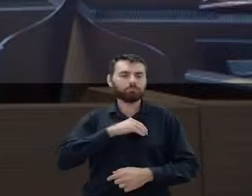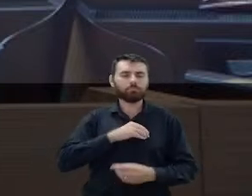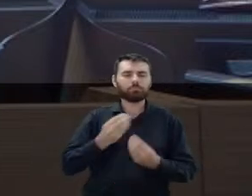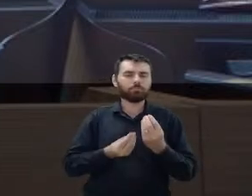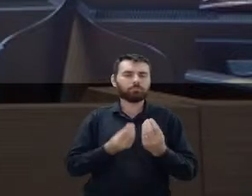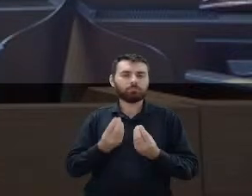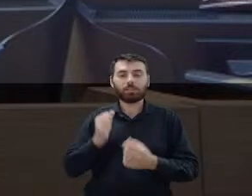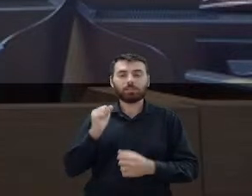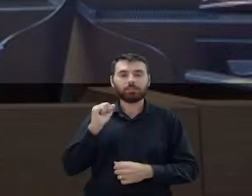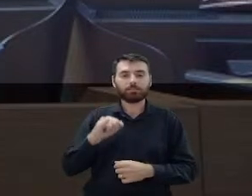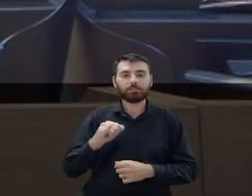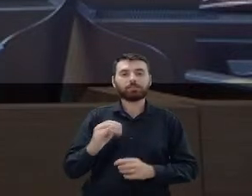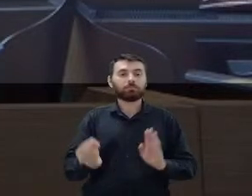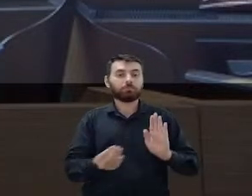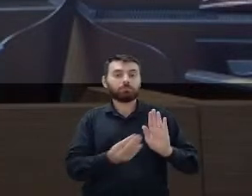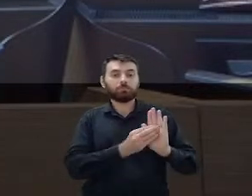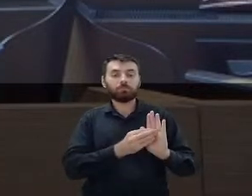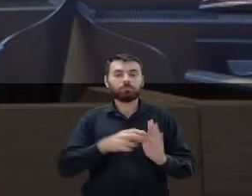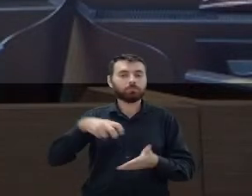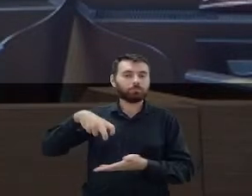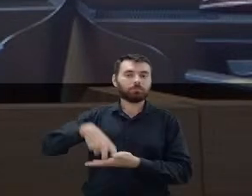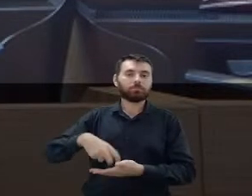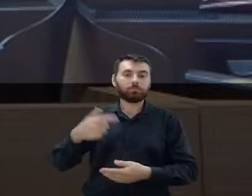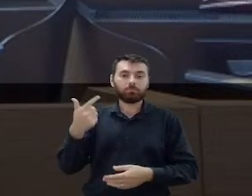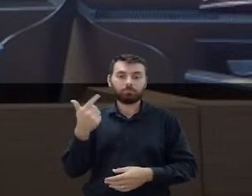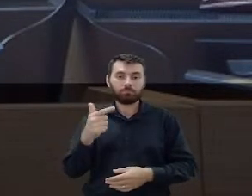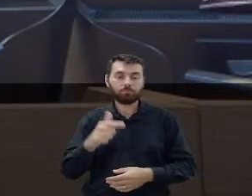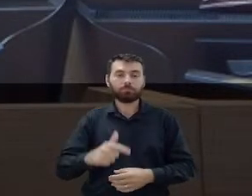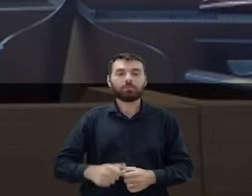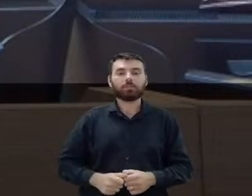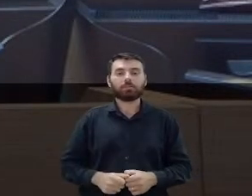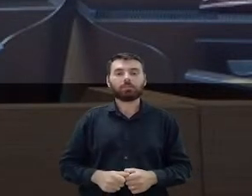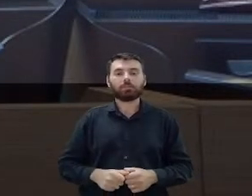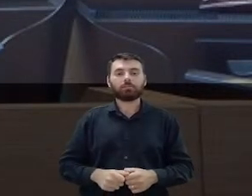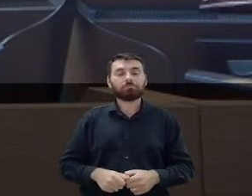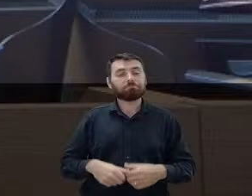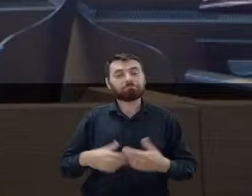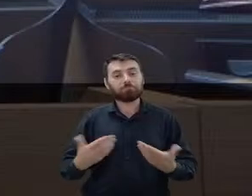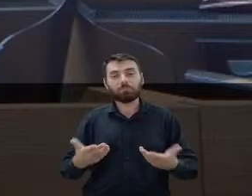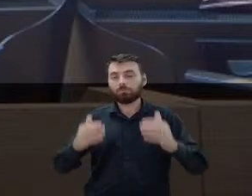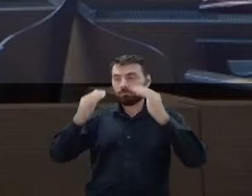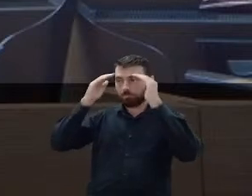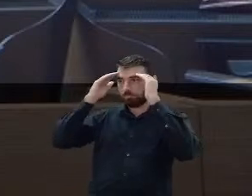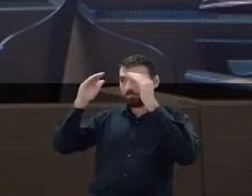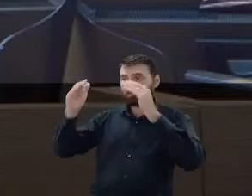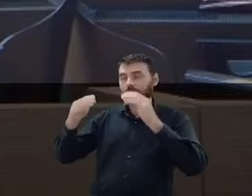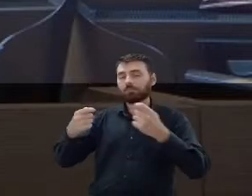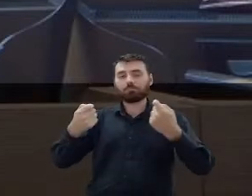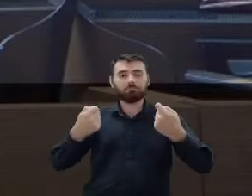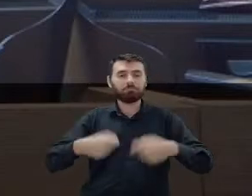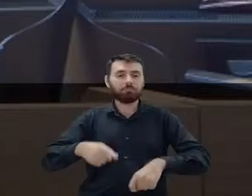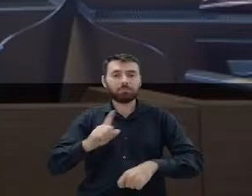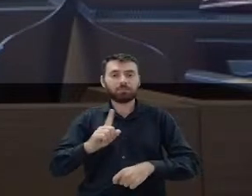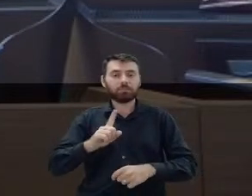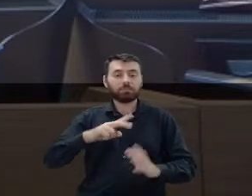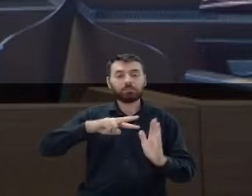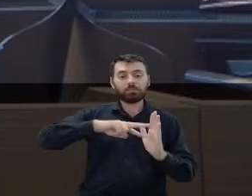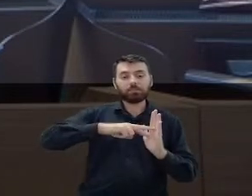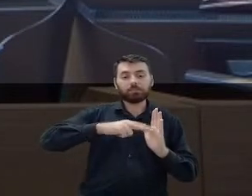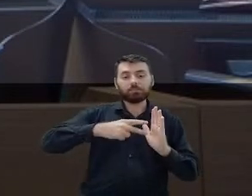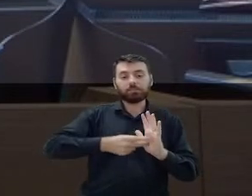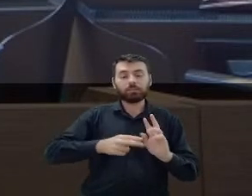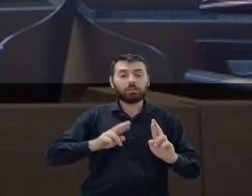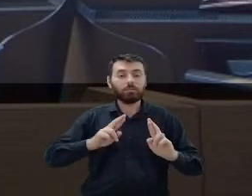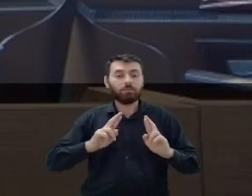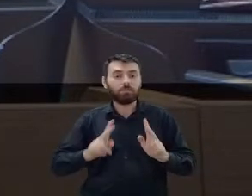consta expressamente na sentença o deferimento do reflexo, não há que se interpretar extensivamente a